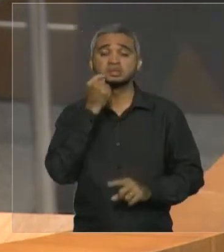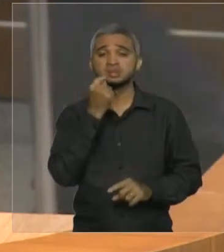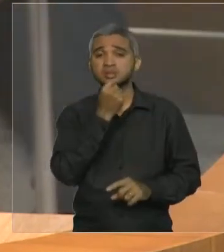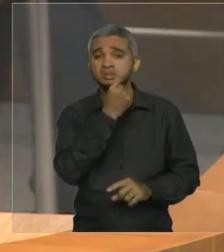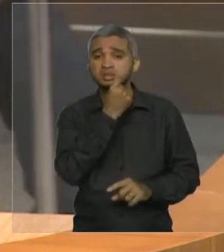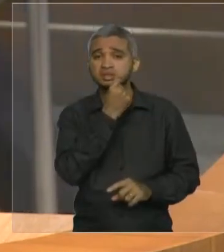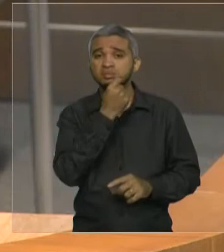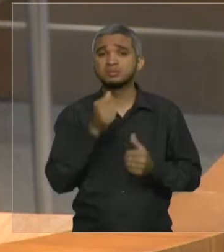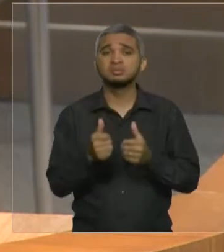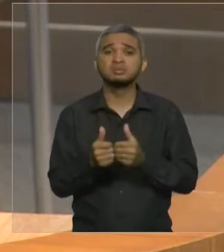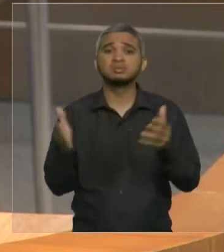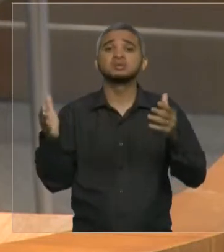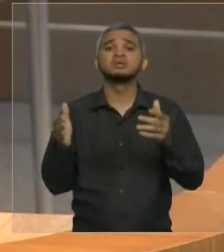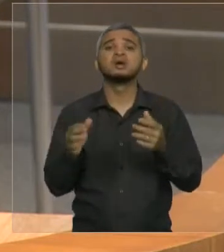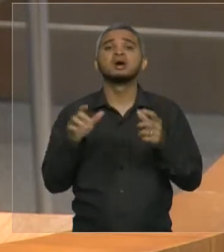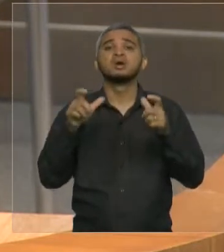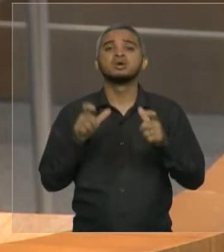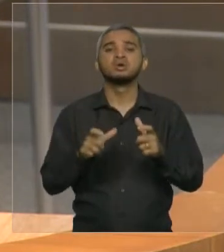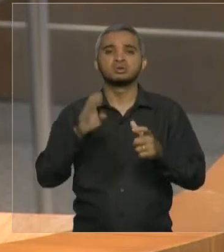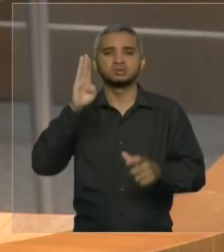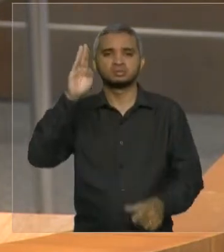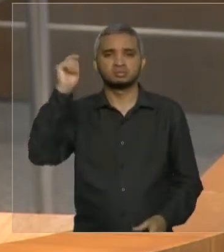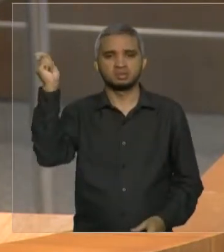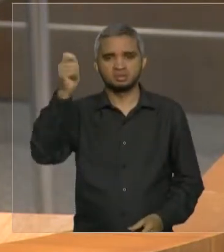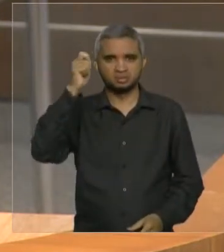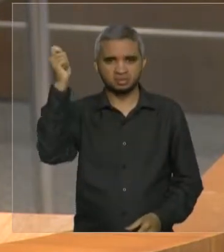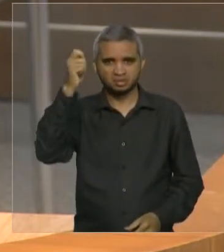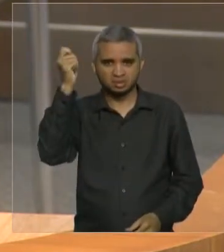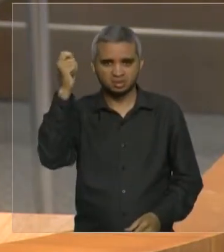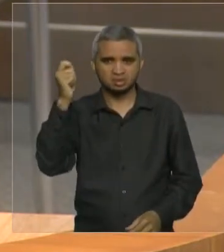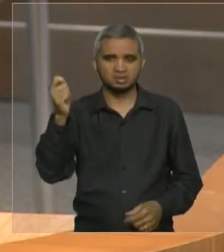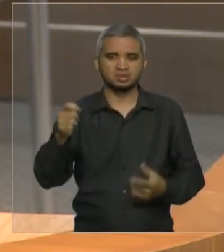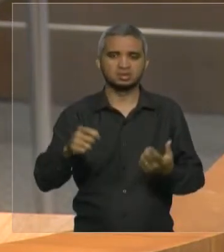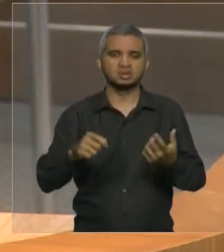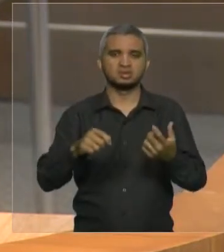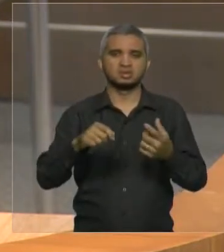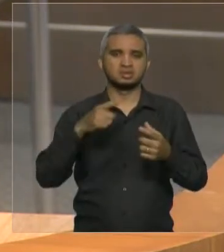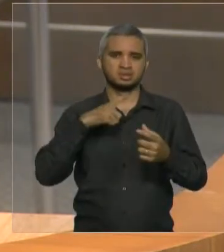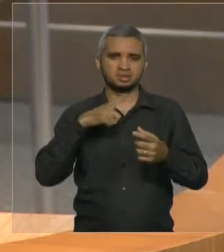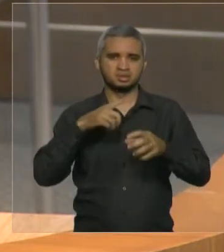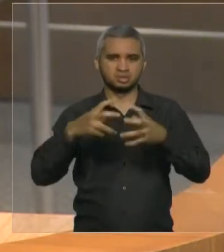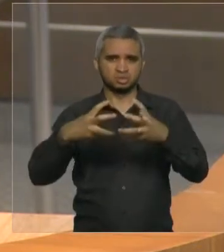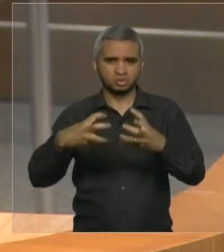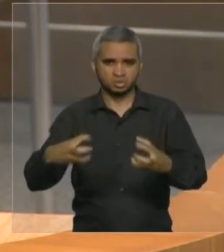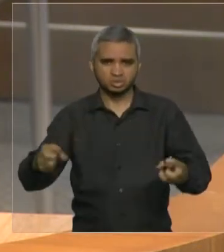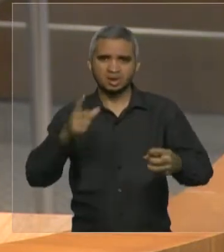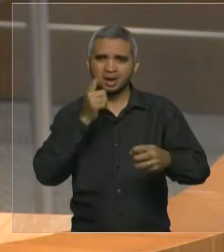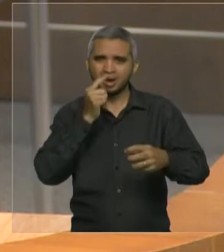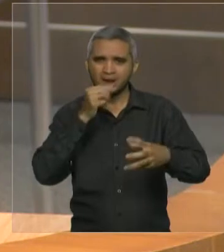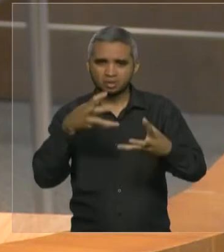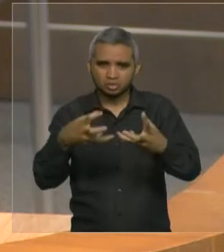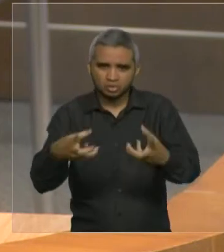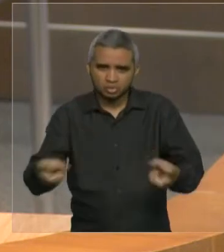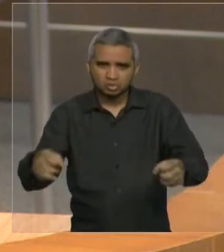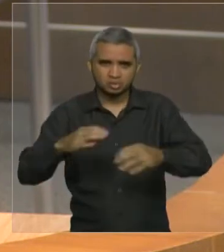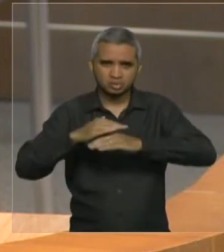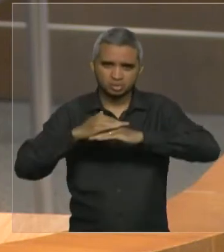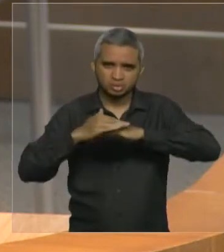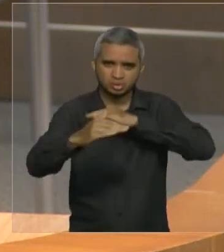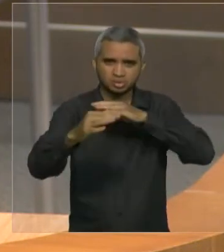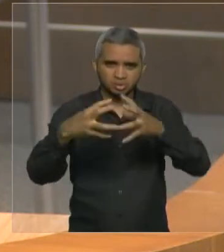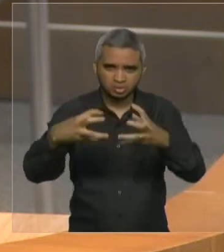foi entregue Barra do Corda, solenidade de entrega de drenagem no bairro da Tricidela, foi entregue no Sítio Novo,